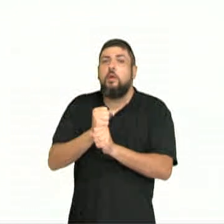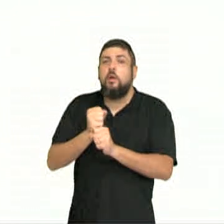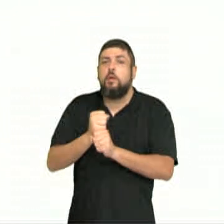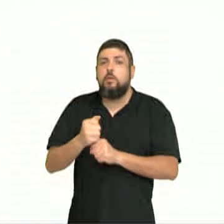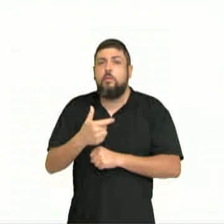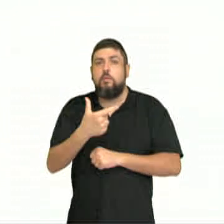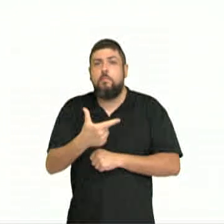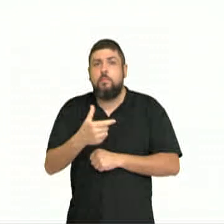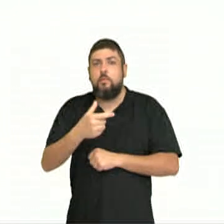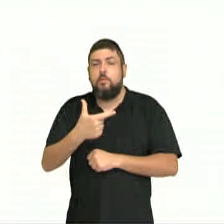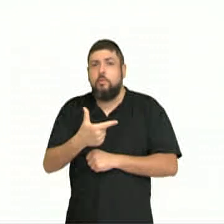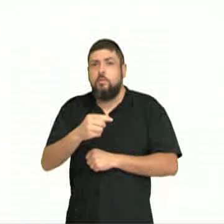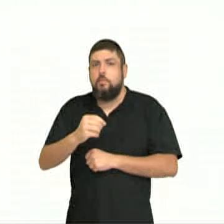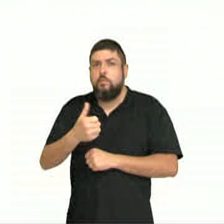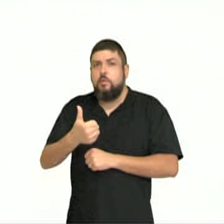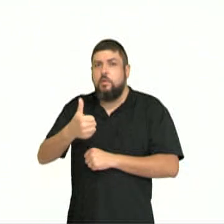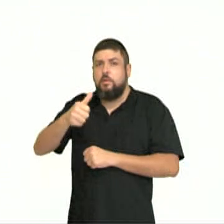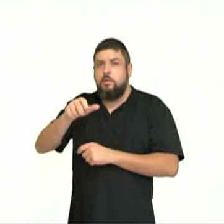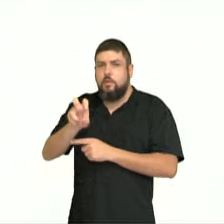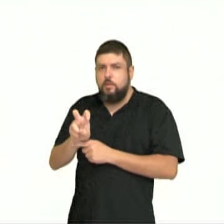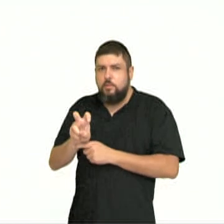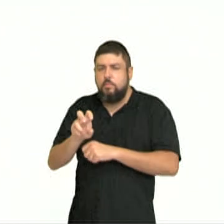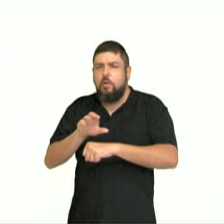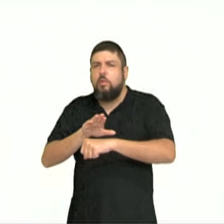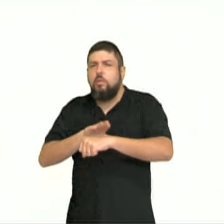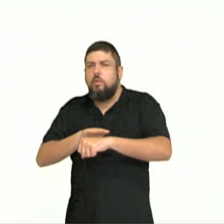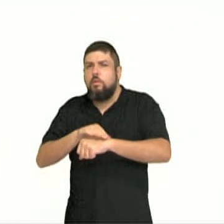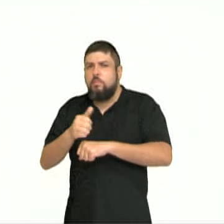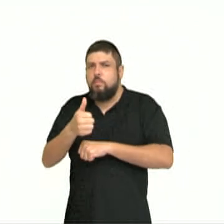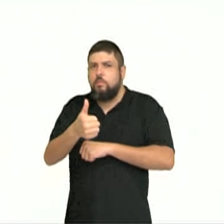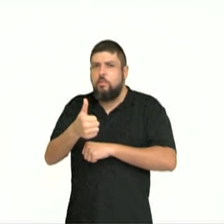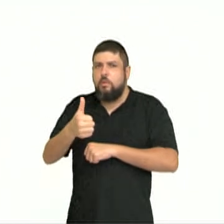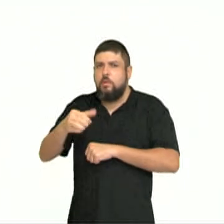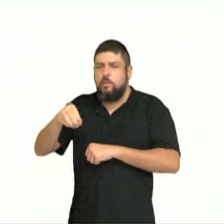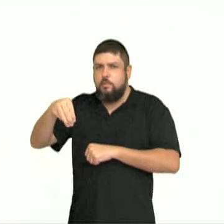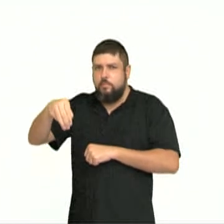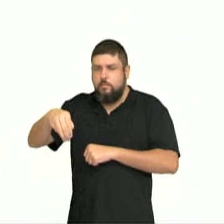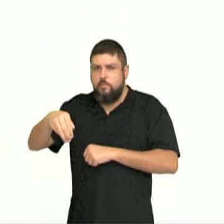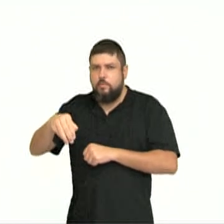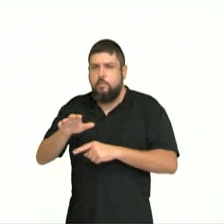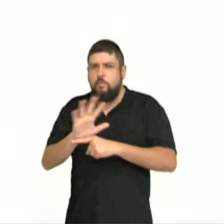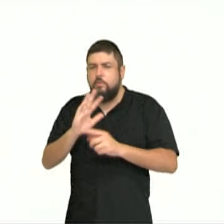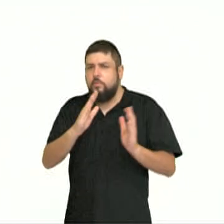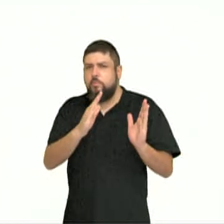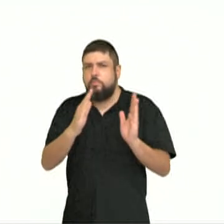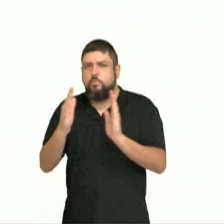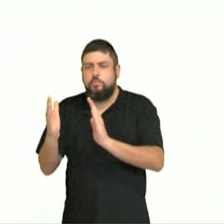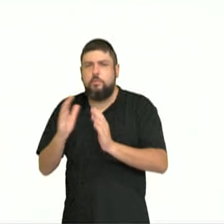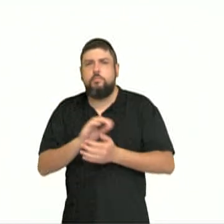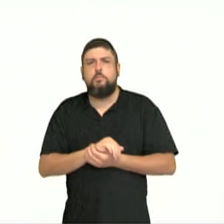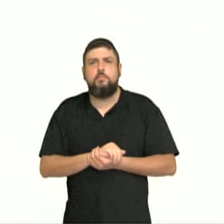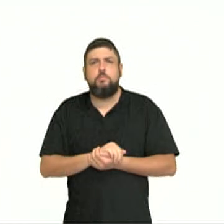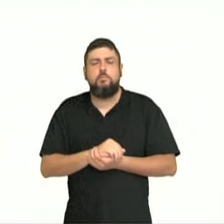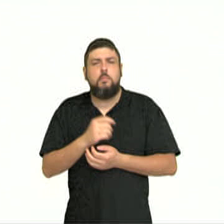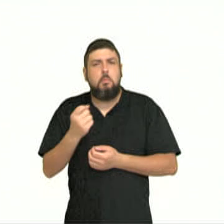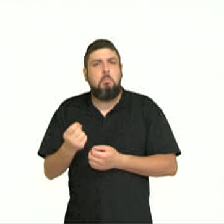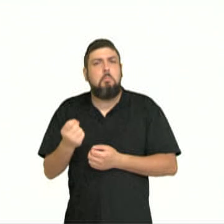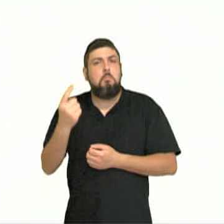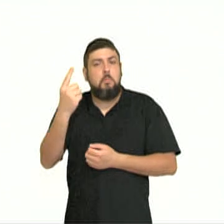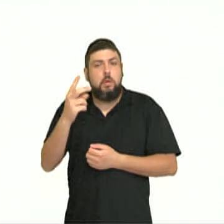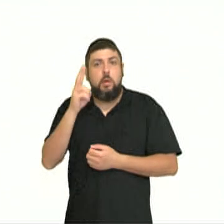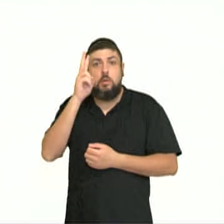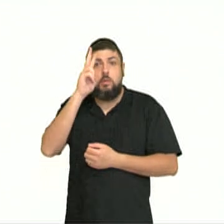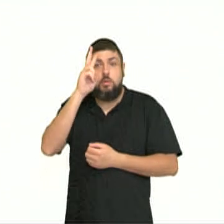Little Prince e tem duração de 110 minutos. É incrível como uma história com 72 anos é